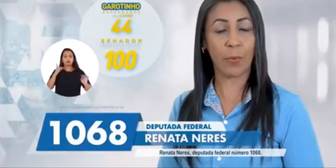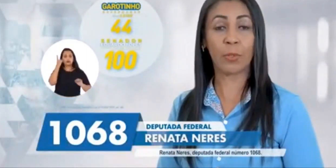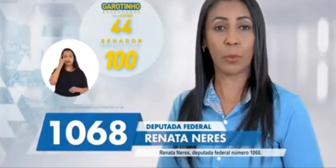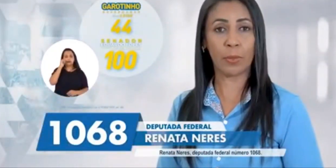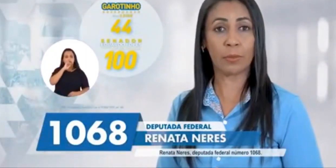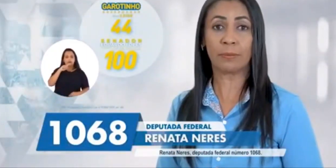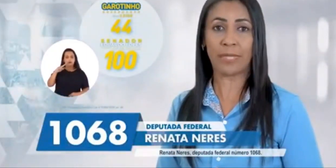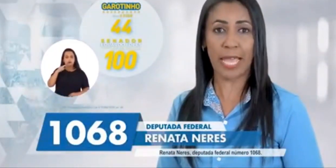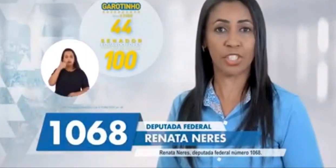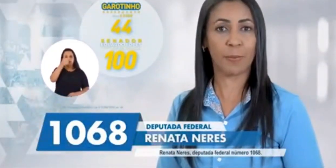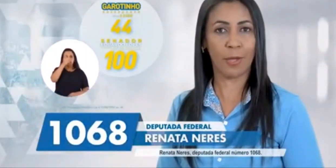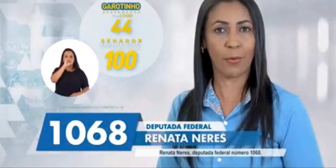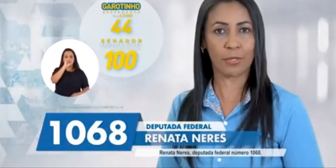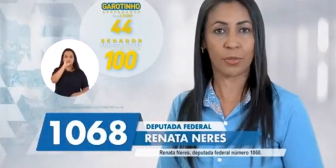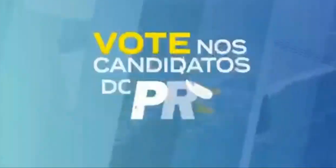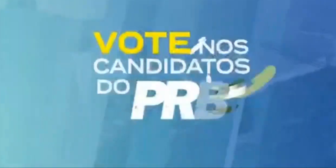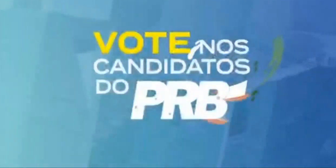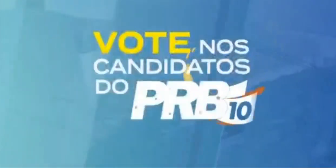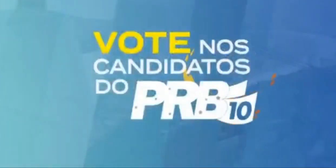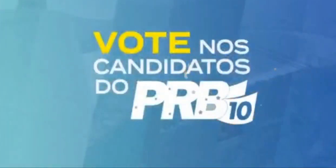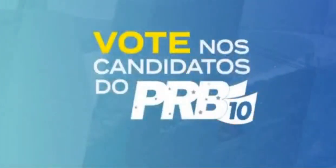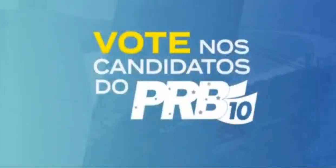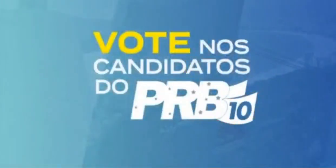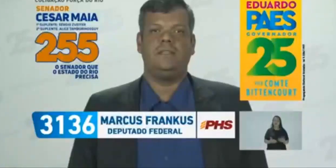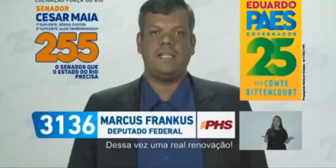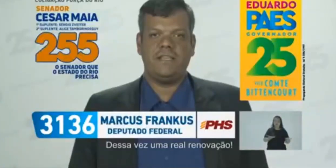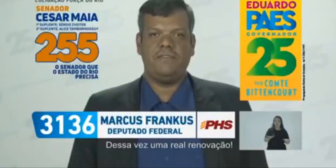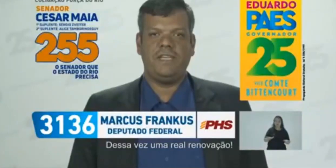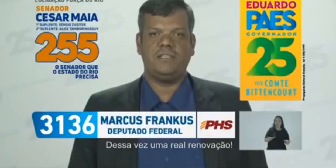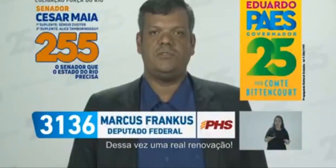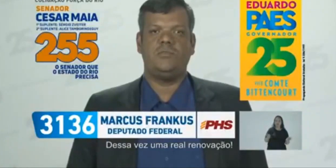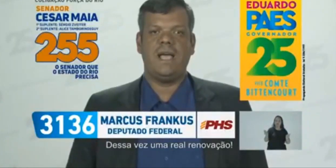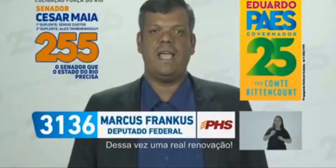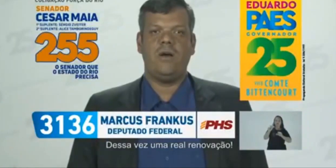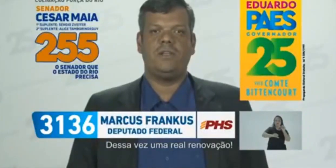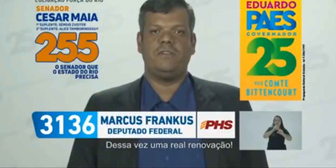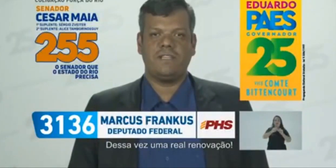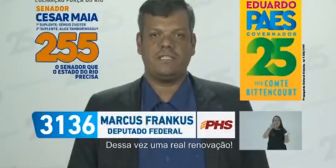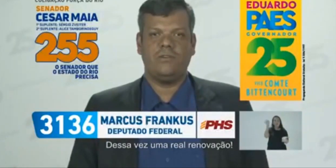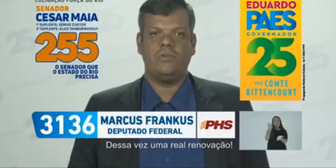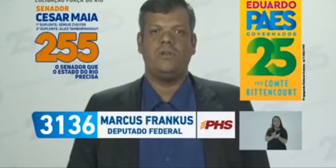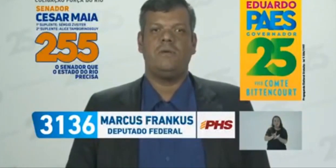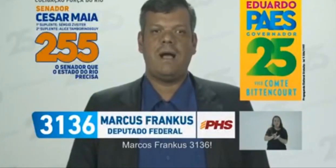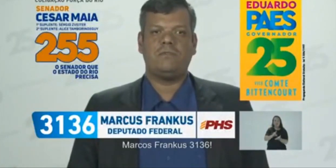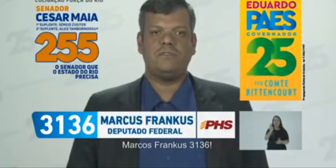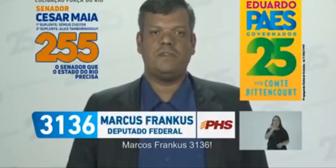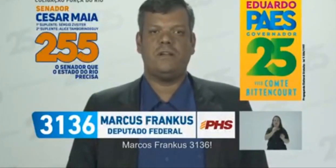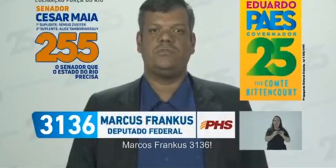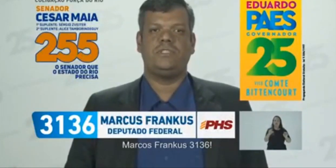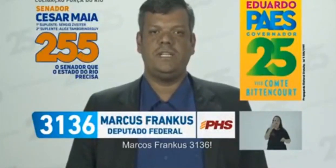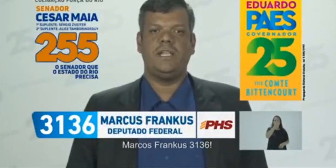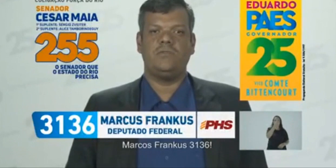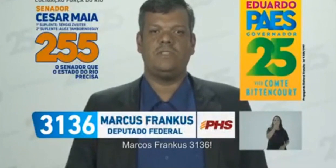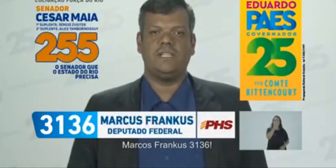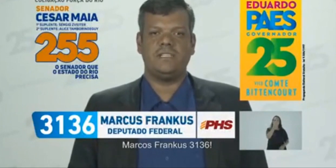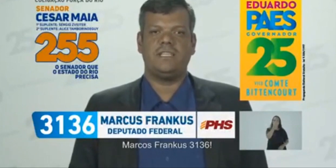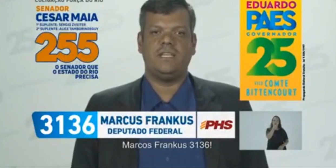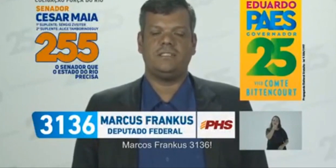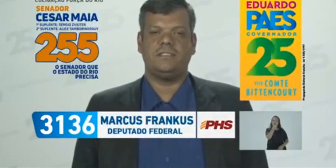federal, número 1068. Dessa vez, uma real renovação. Marcos Franco,